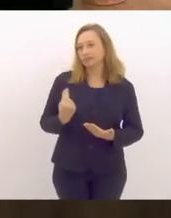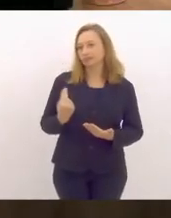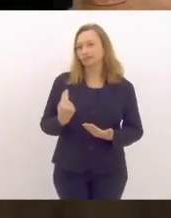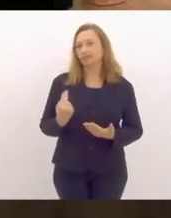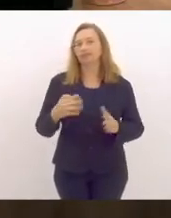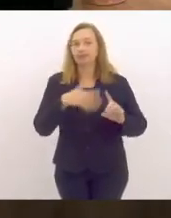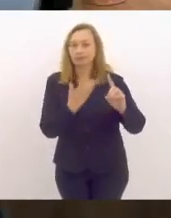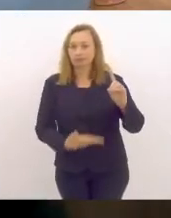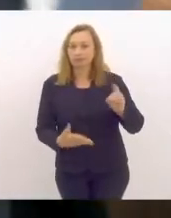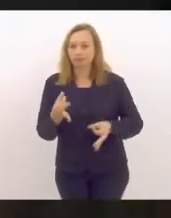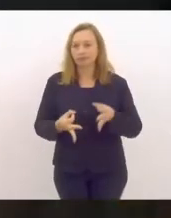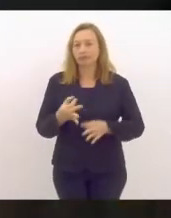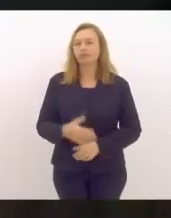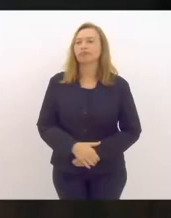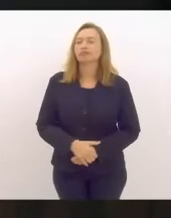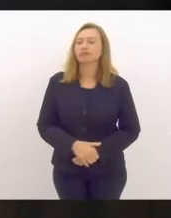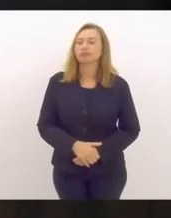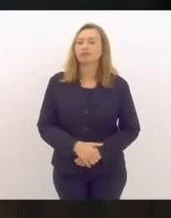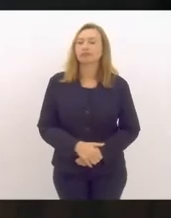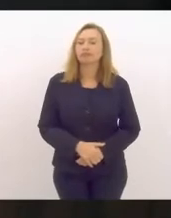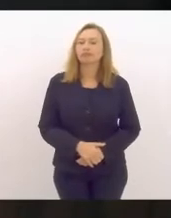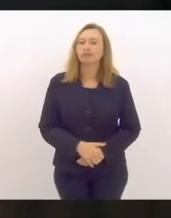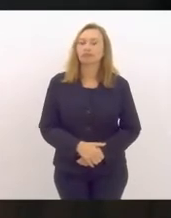homenagem. Animadores.